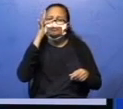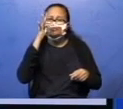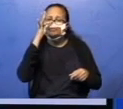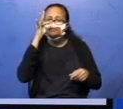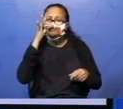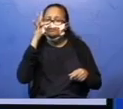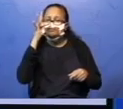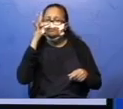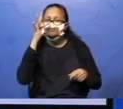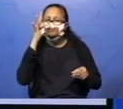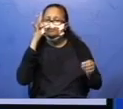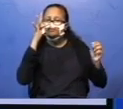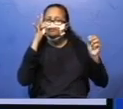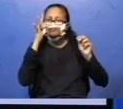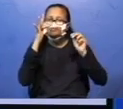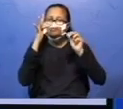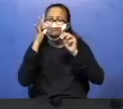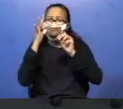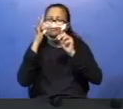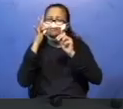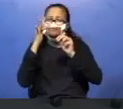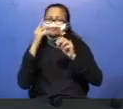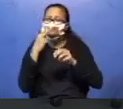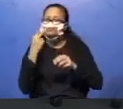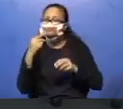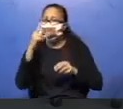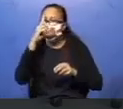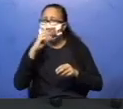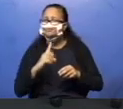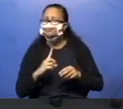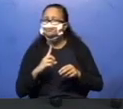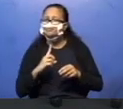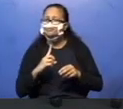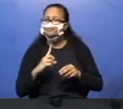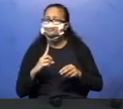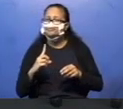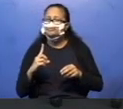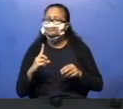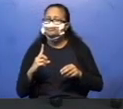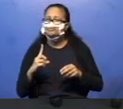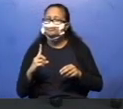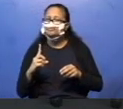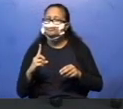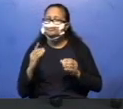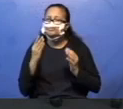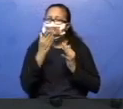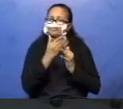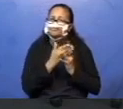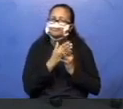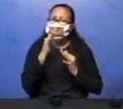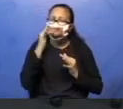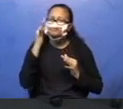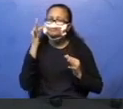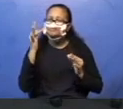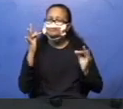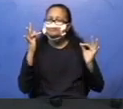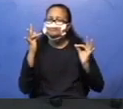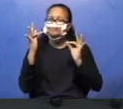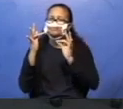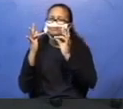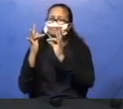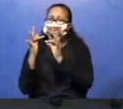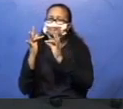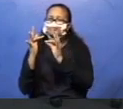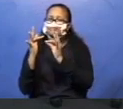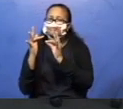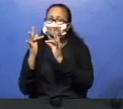da flor. Sabe aquela parte amarela, chama corola, que fica lá no meinho da flor? Eles vão lá, colocam a